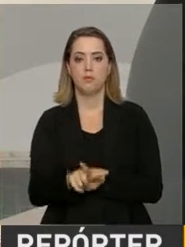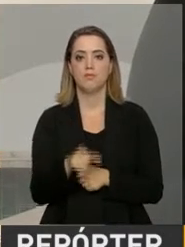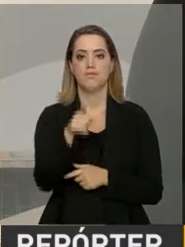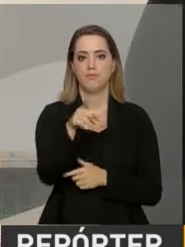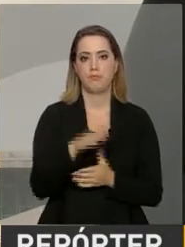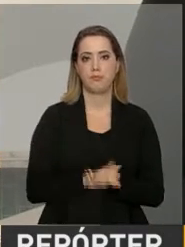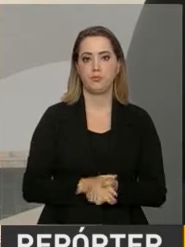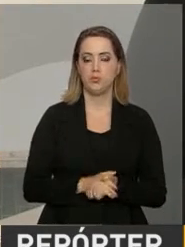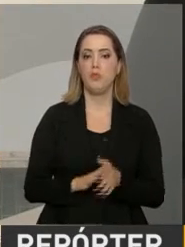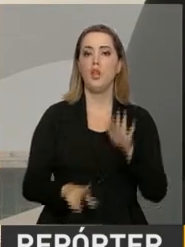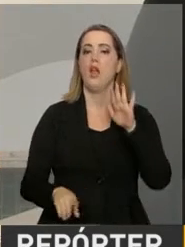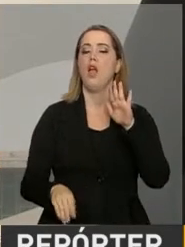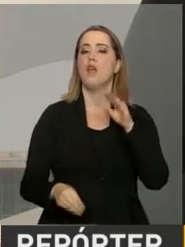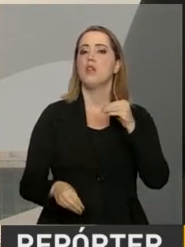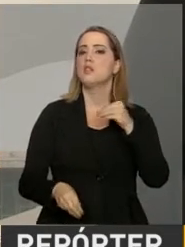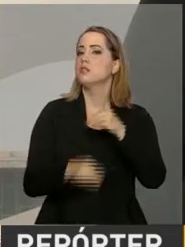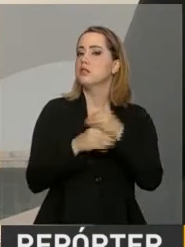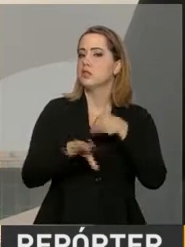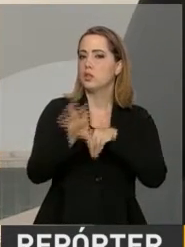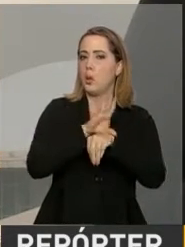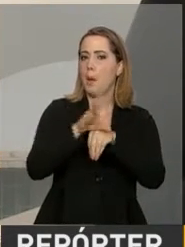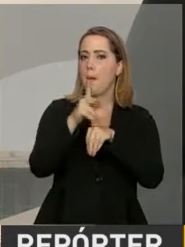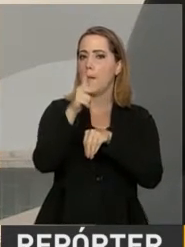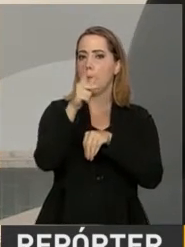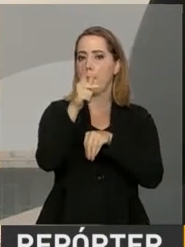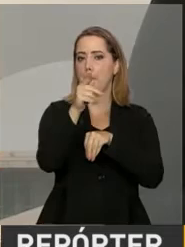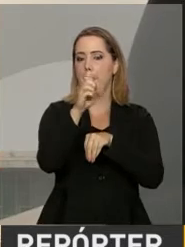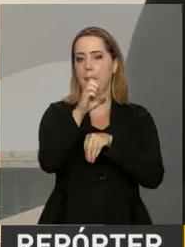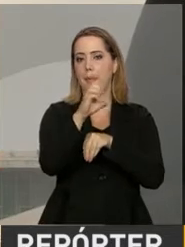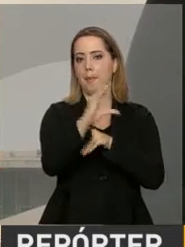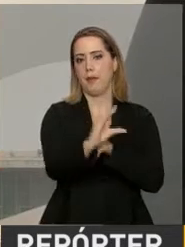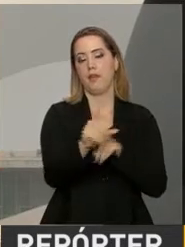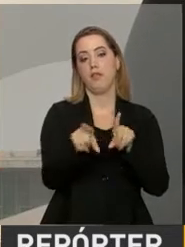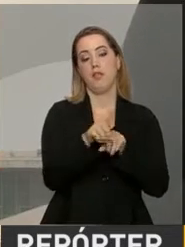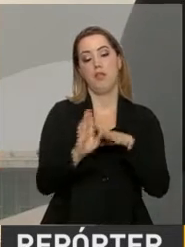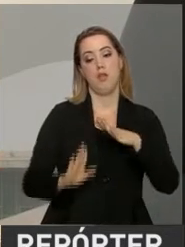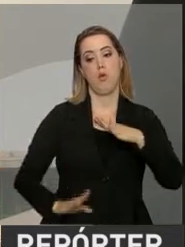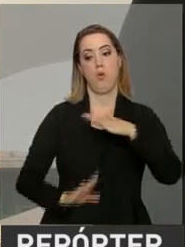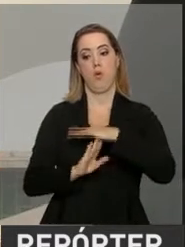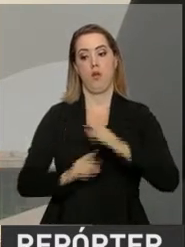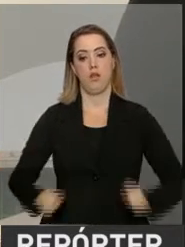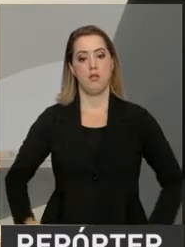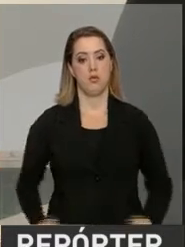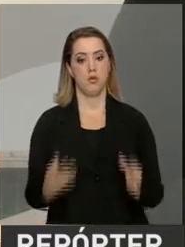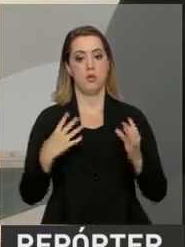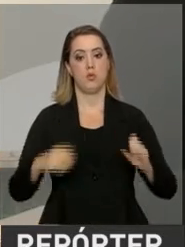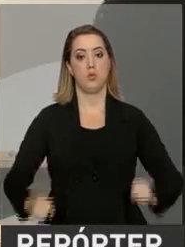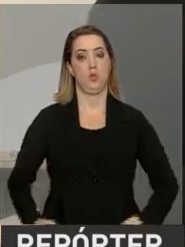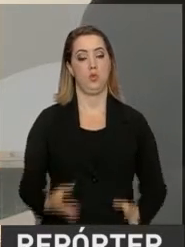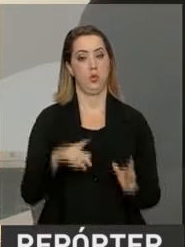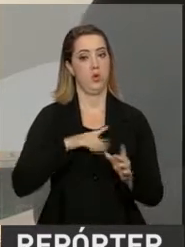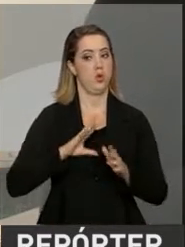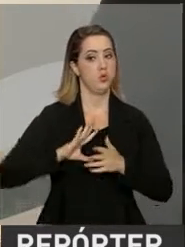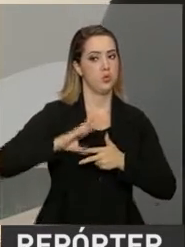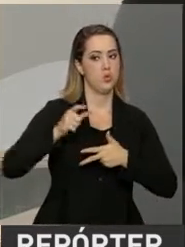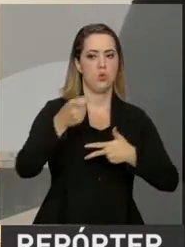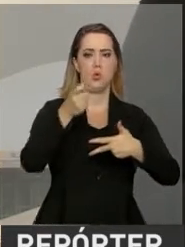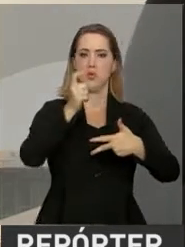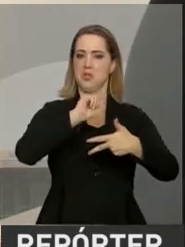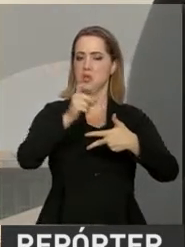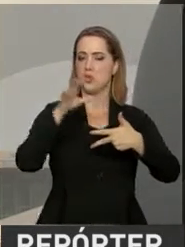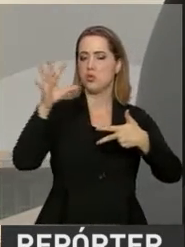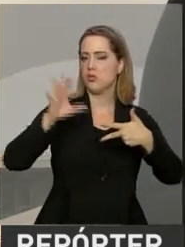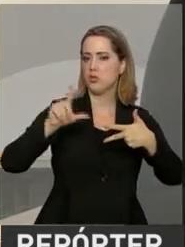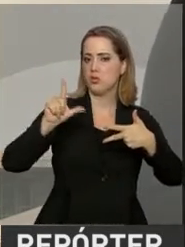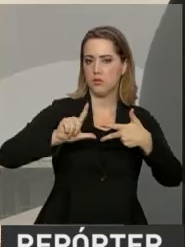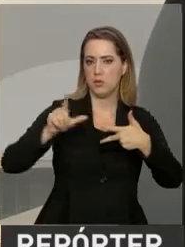despesas públicas federais e determina que o aumento dos gastos da união incluindo os poderes legislativo e judiciário